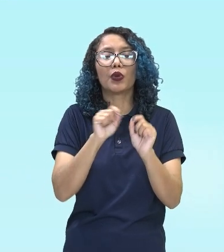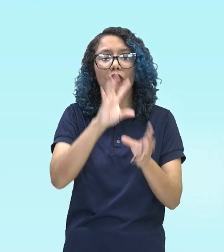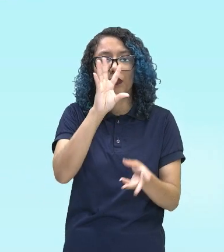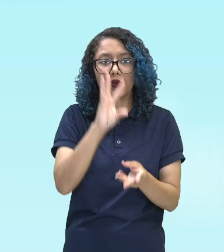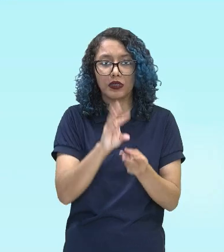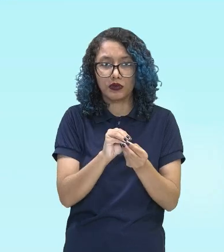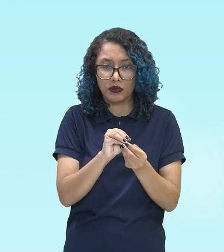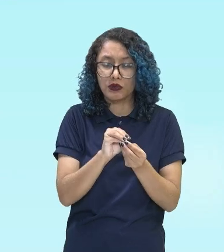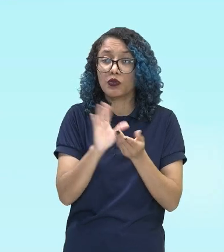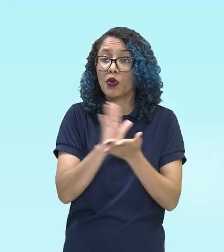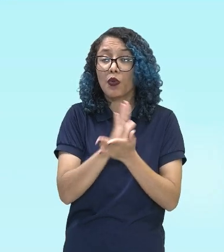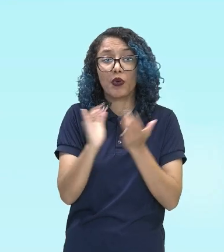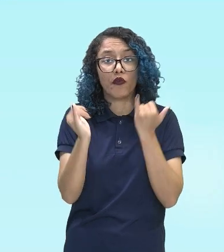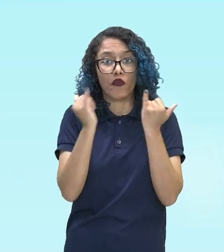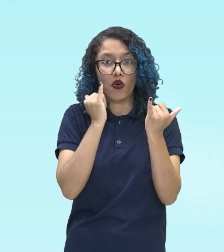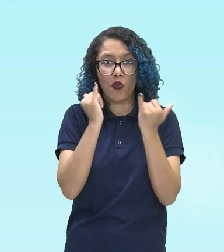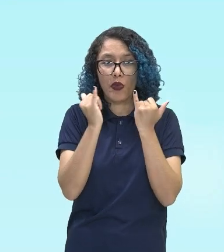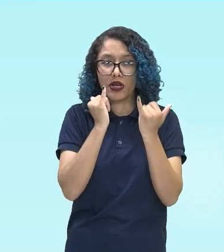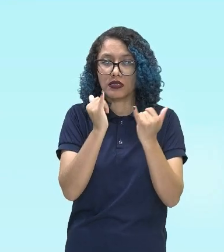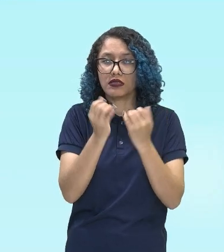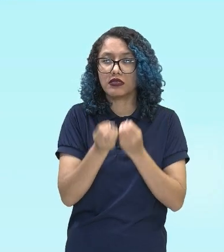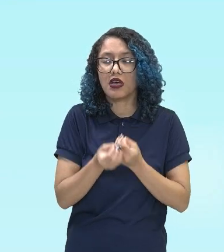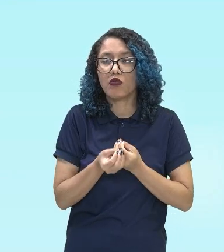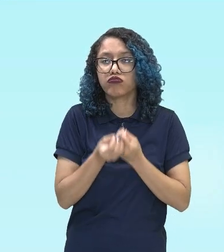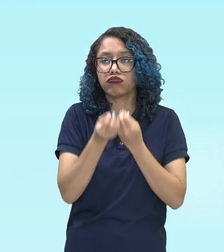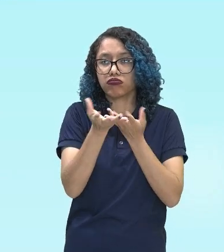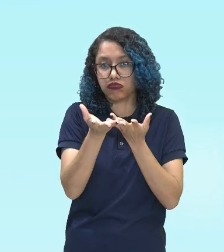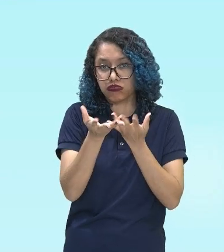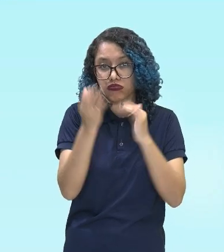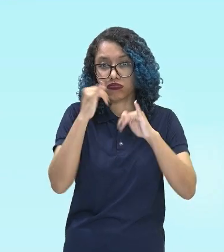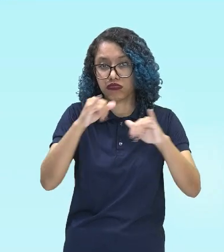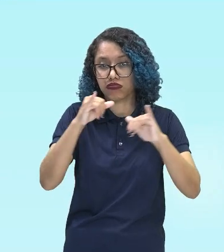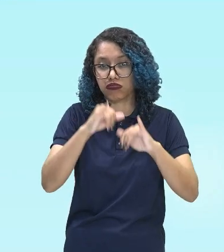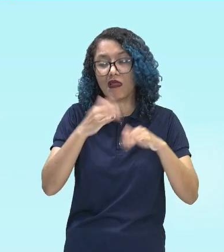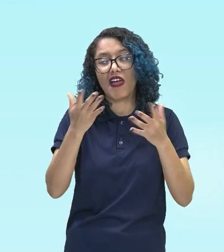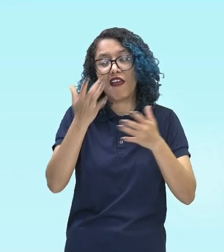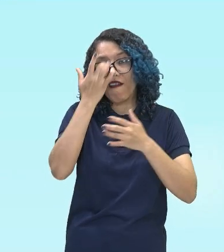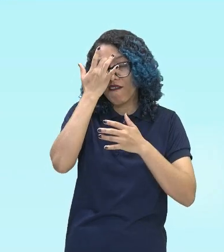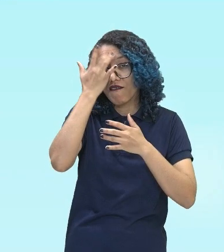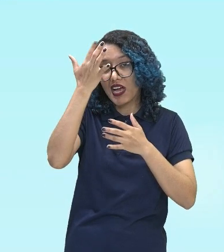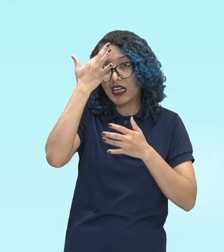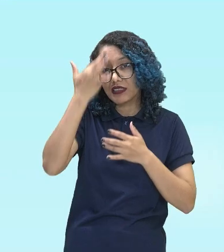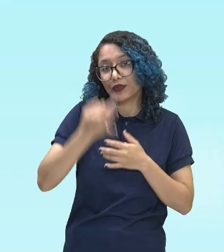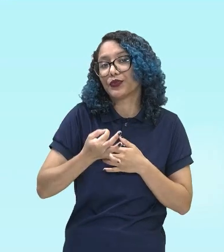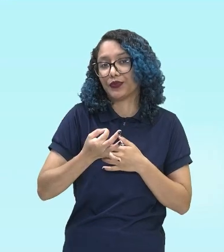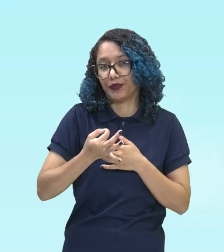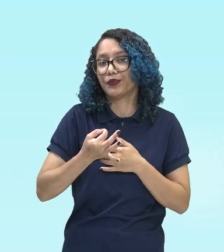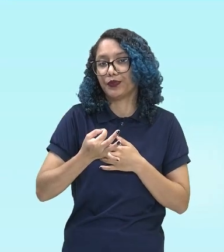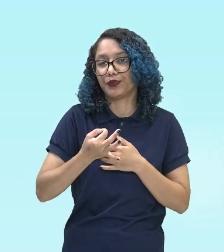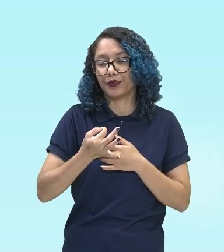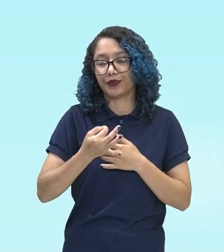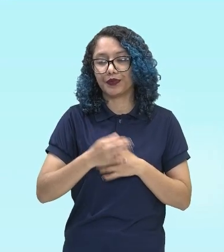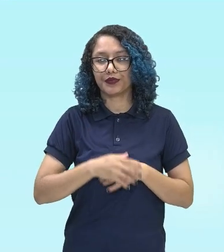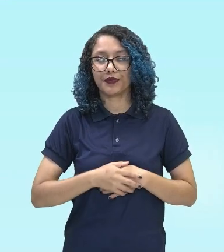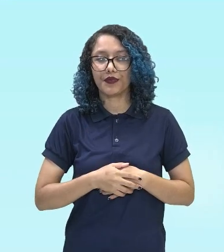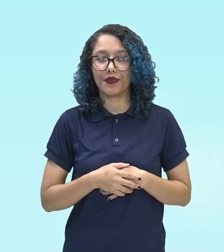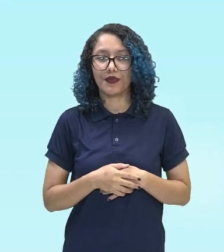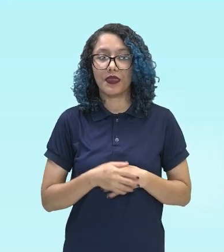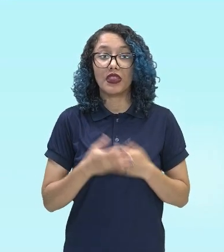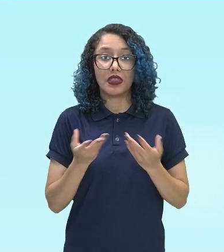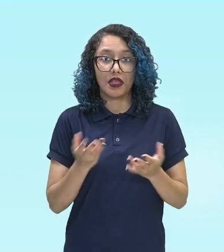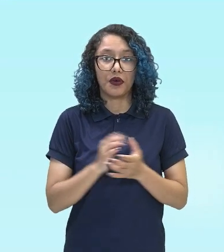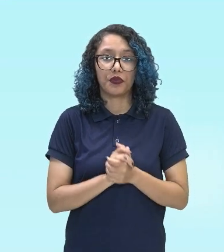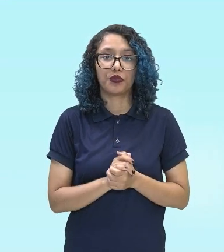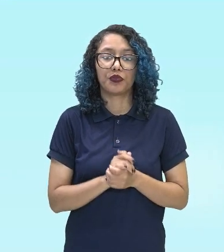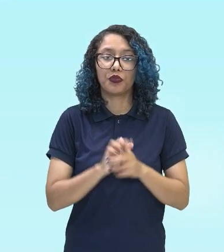determinada informação que se quer passar. Fica mais fácil de ser compreendido. Então, é chamado